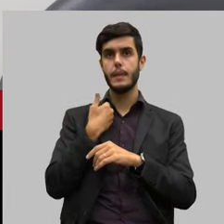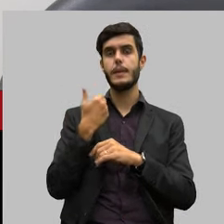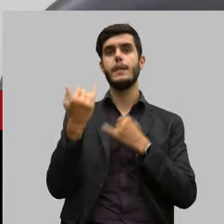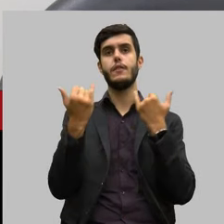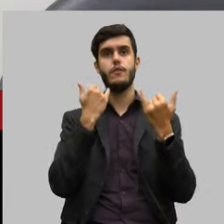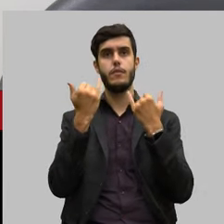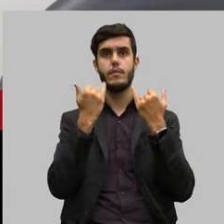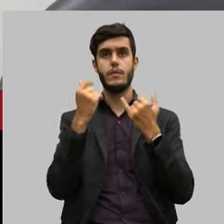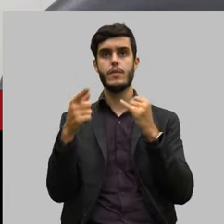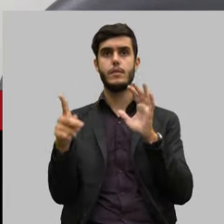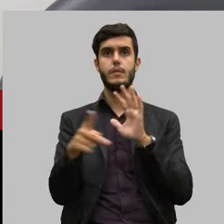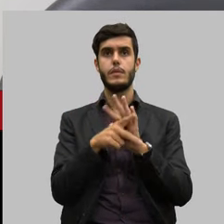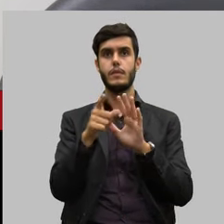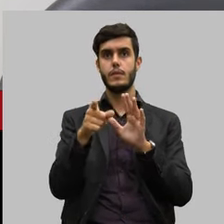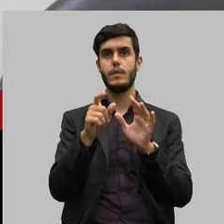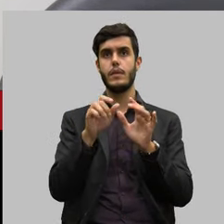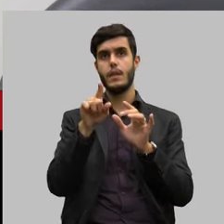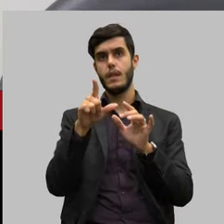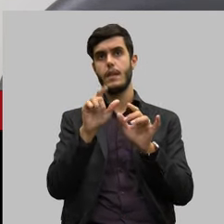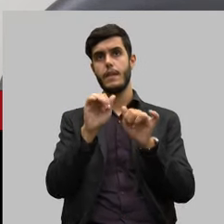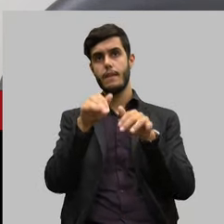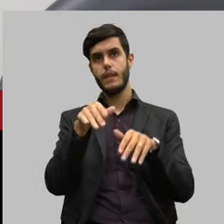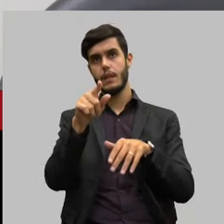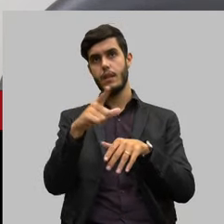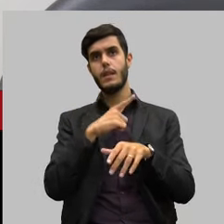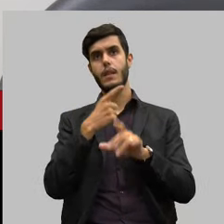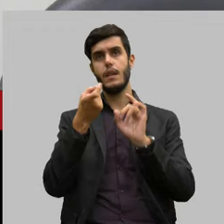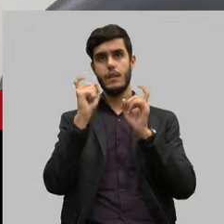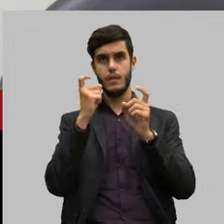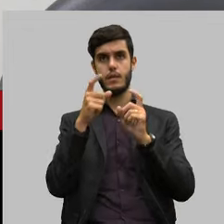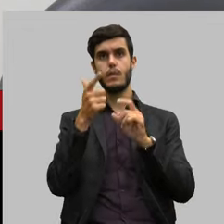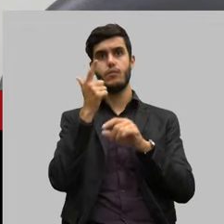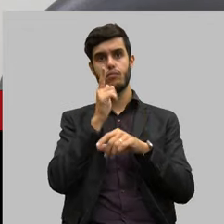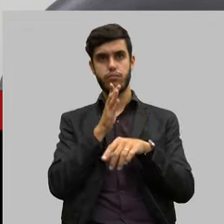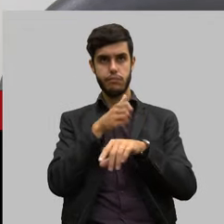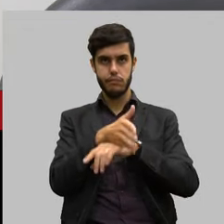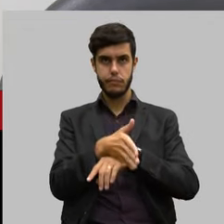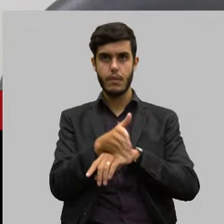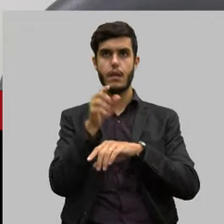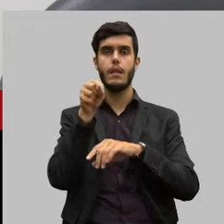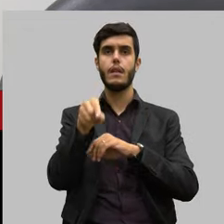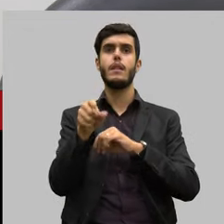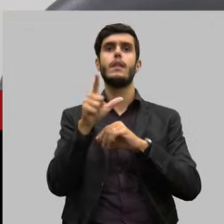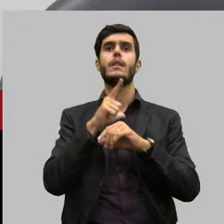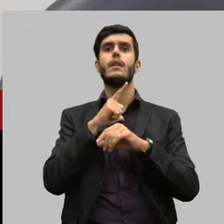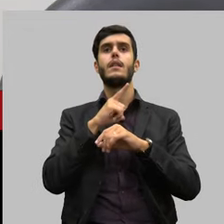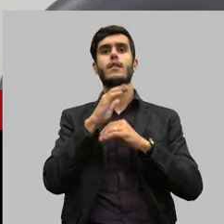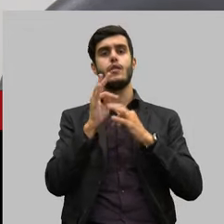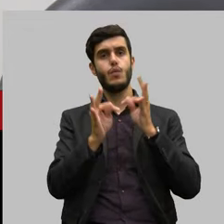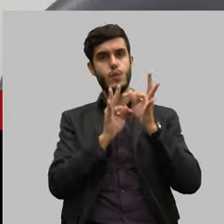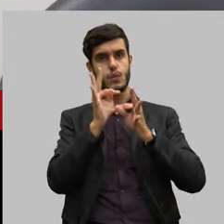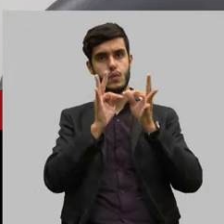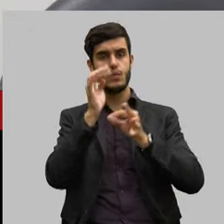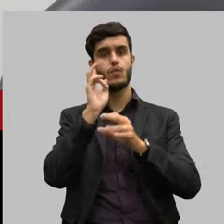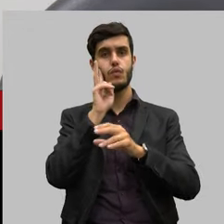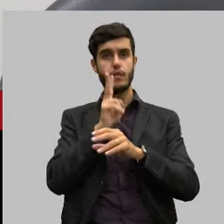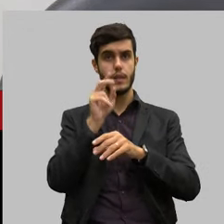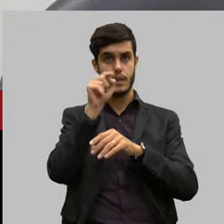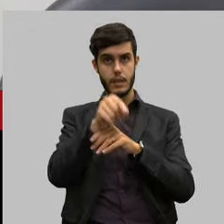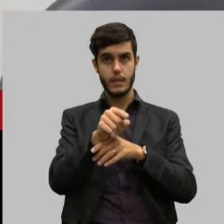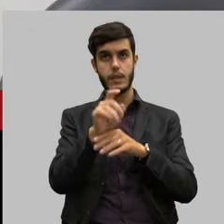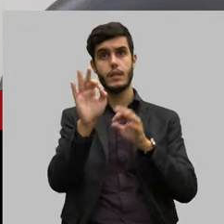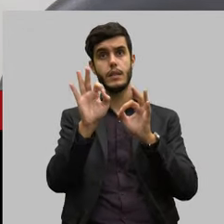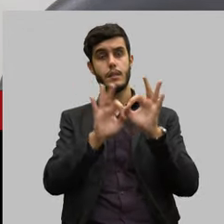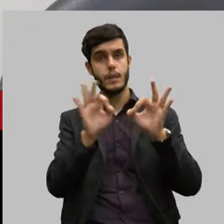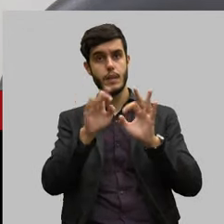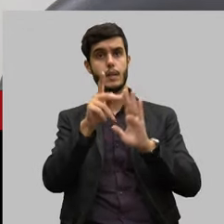para final dessa reunião até para que a gente tenha acesso à atualização do plano inclusive com eh eh essa questão de